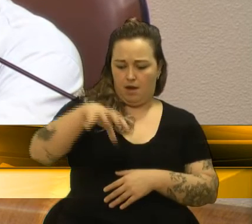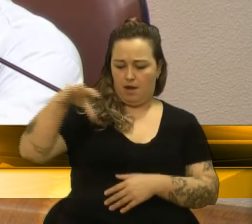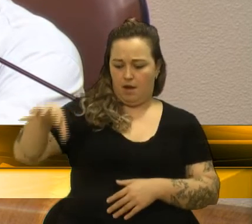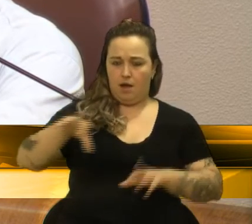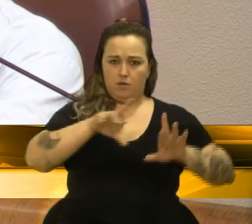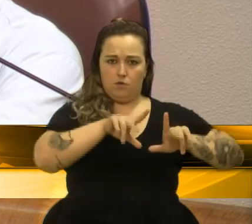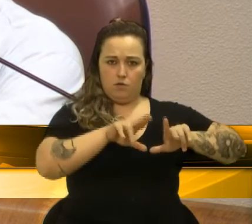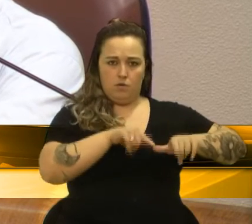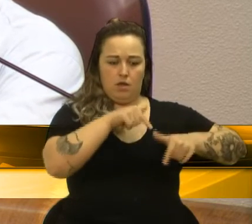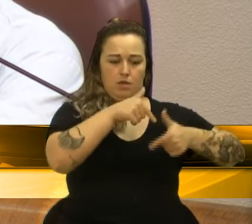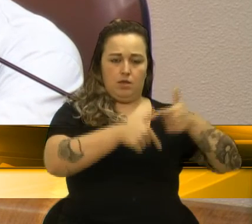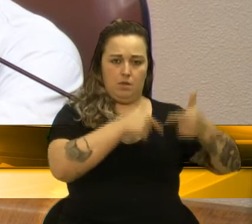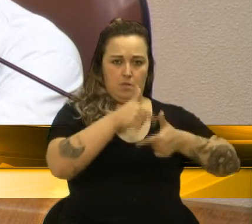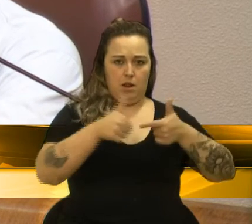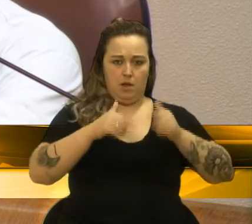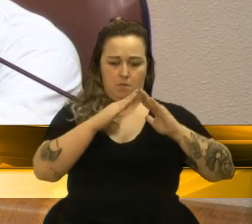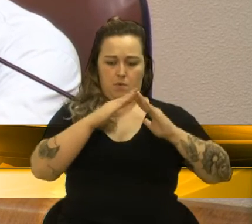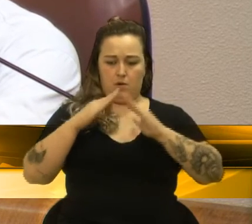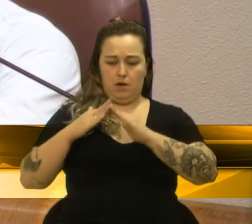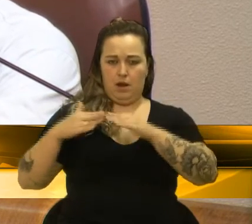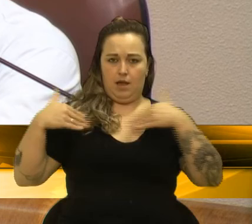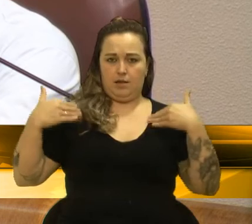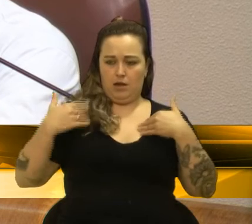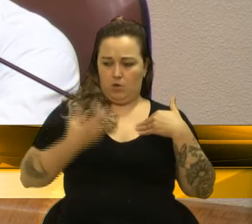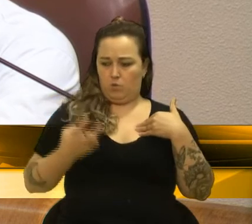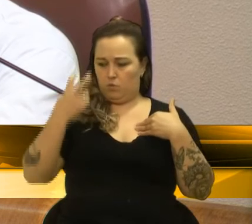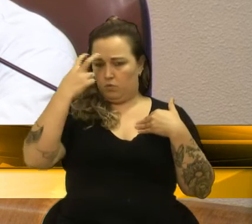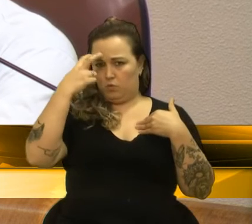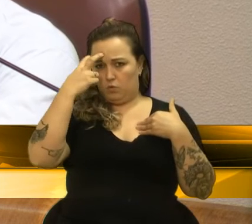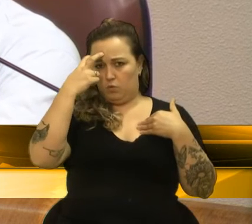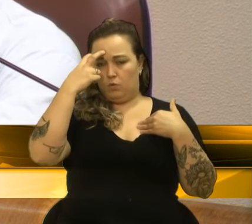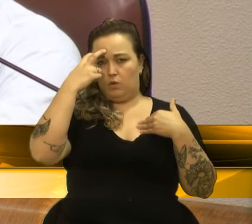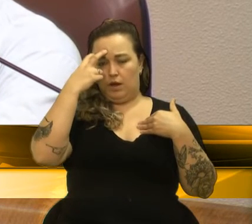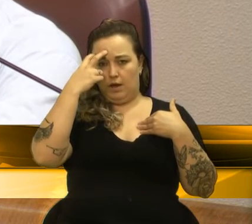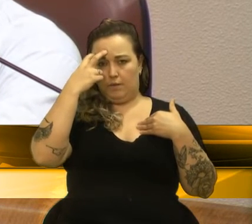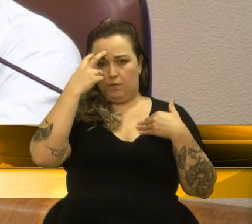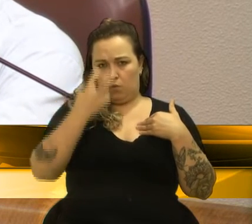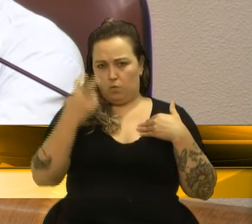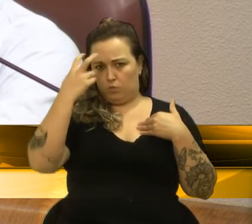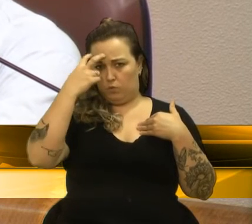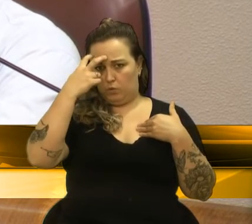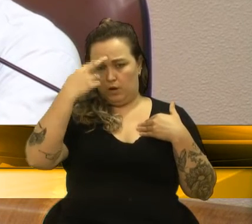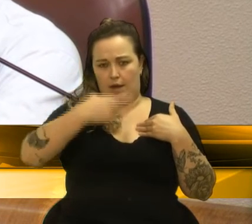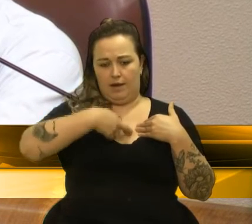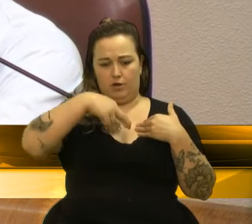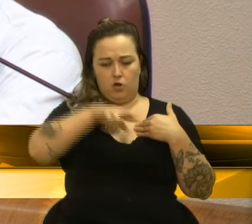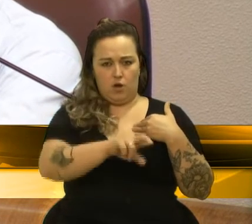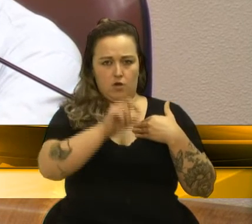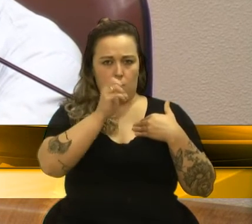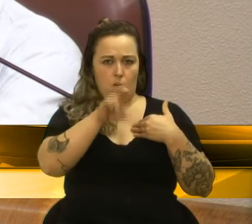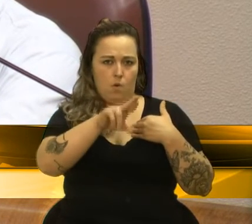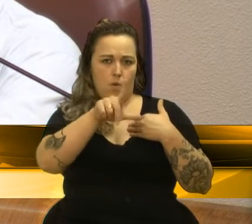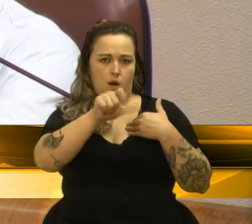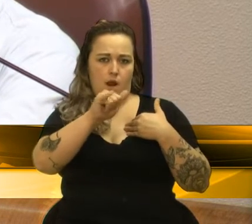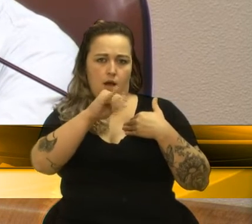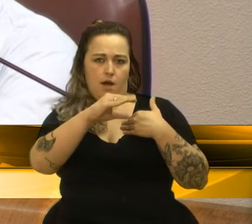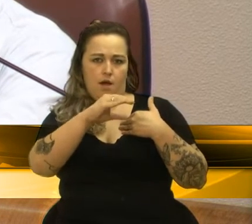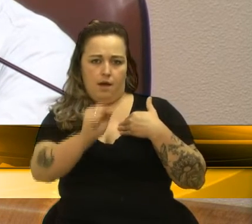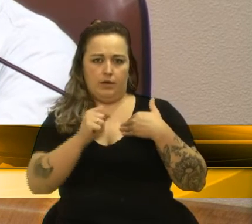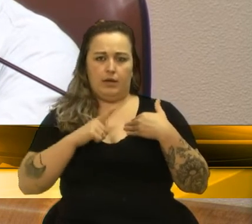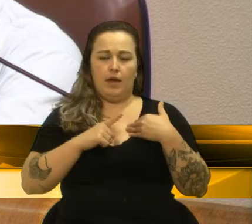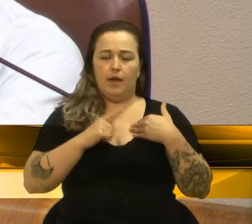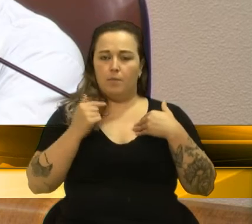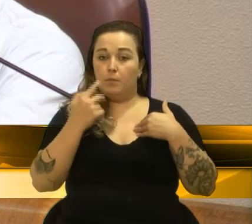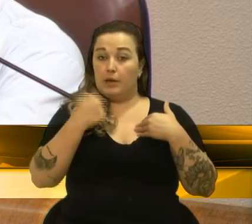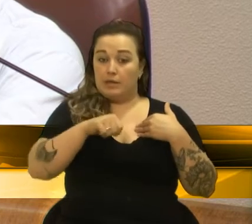do trabalho, o da moradia, o do lazer, o da cultura laica e religiosa, o da saúde e, por fim, o de ir e voltar entre esses vários mundos